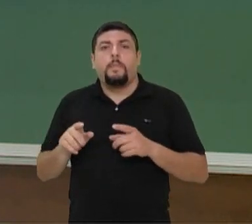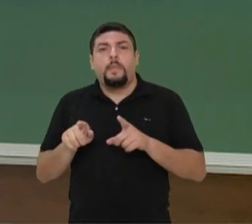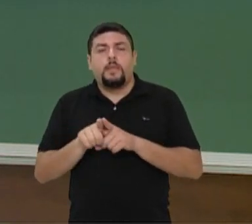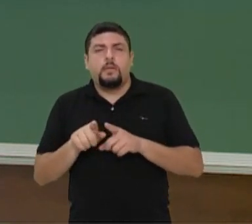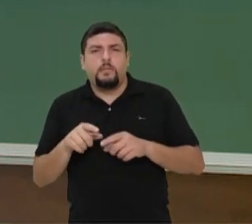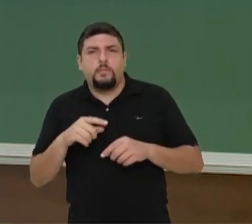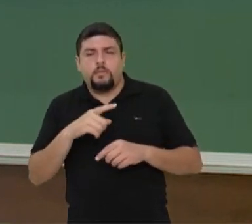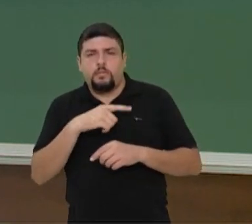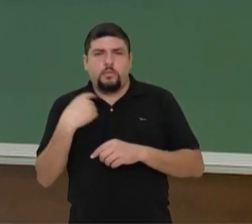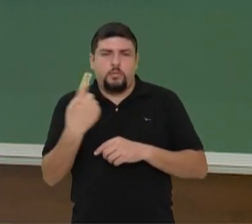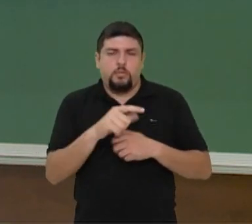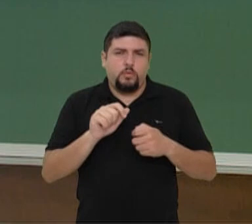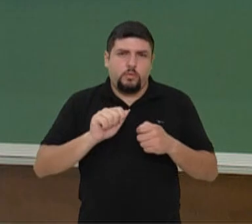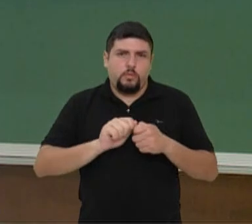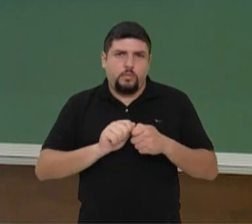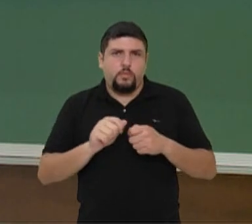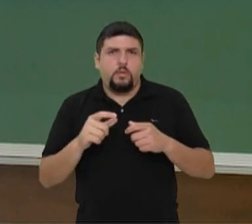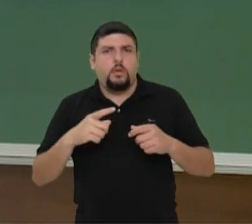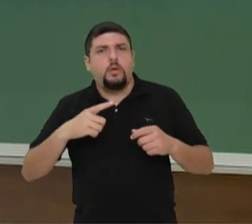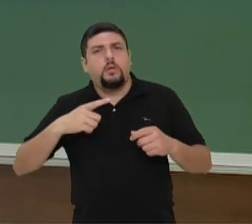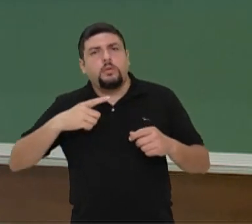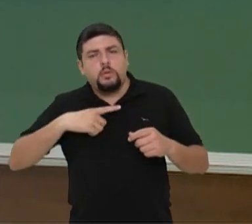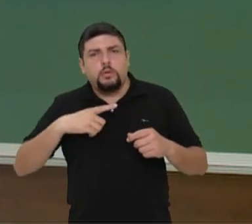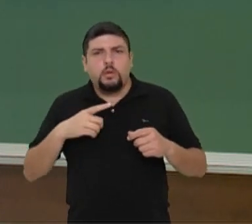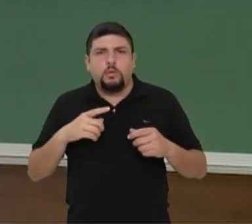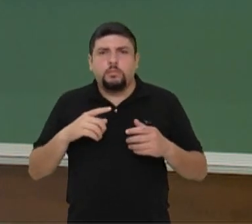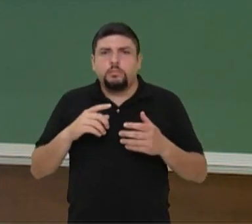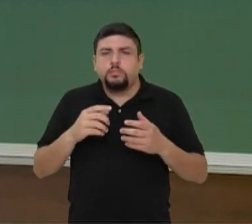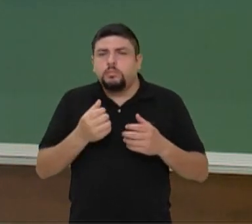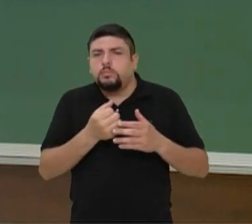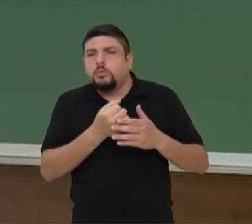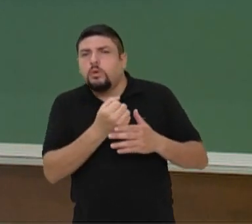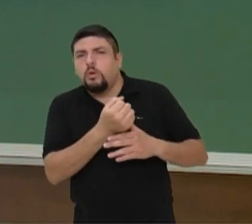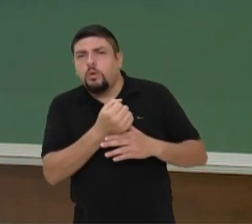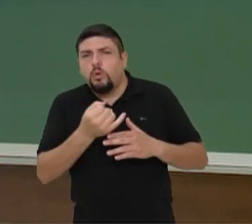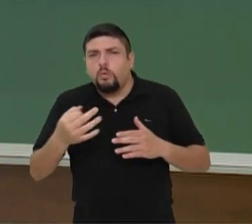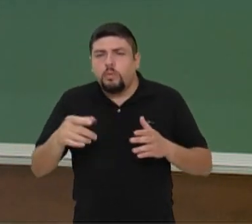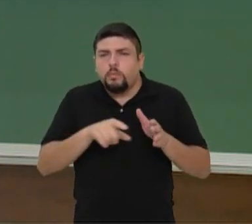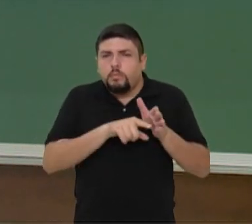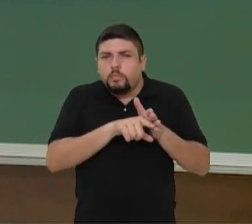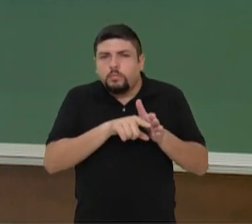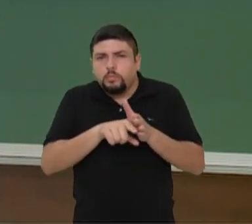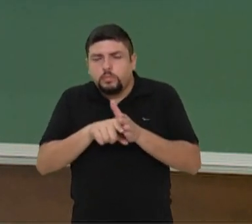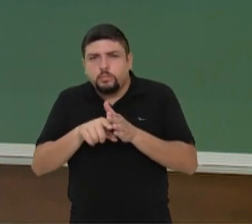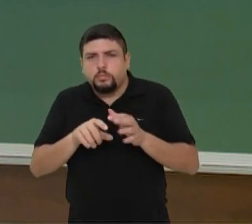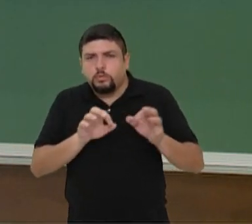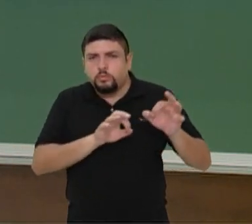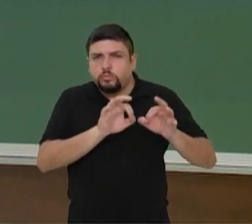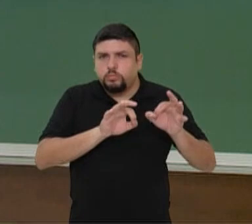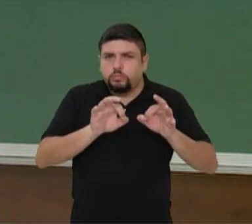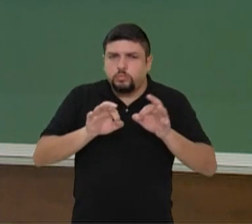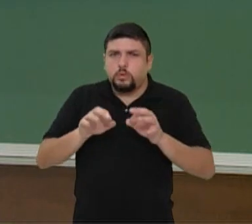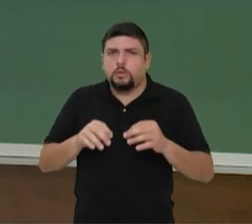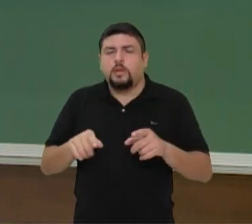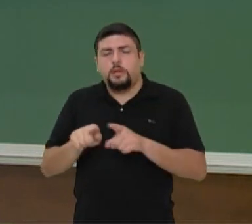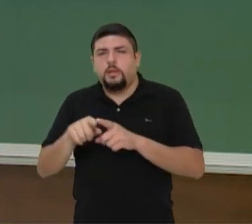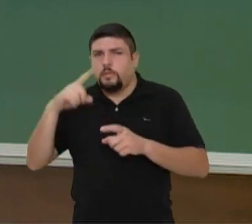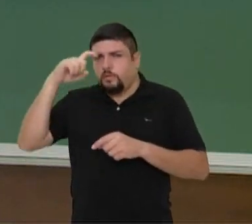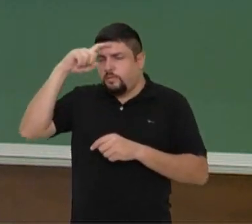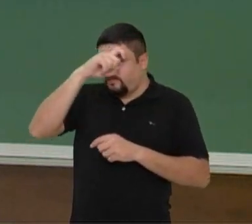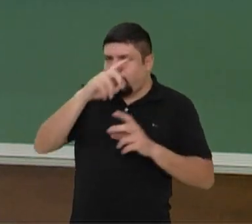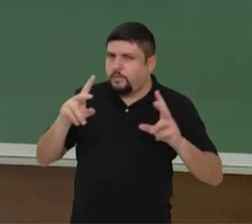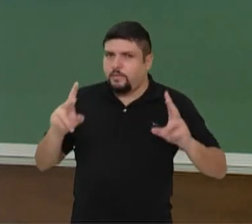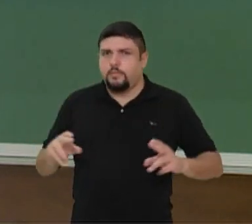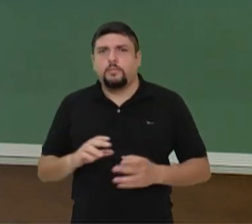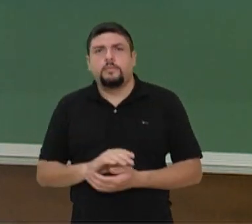fazemos normalmente, envolve certo número de questões de todas as disciplinas. A preparação é a mesma, né? E também a dificuldade. Vamos